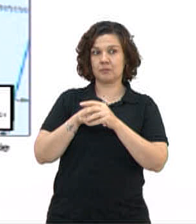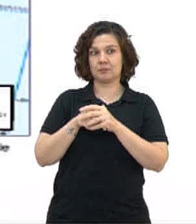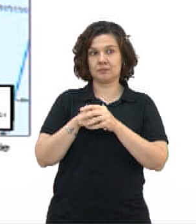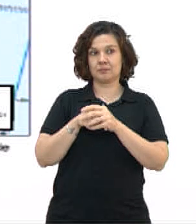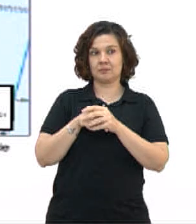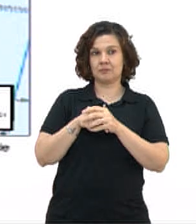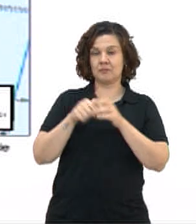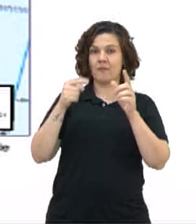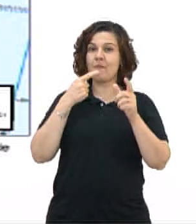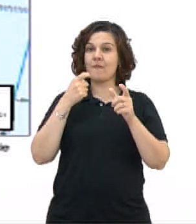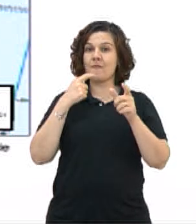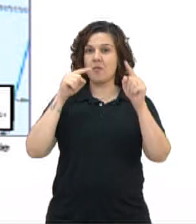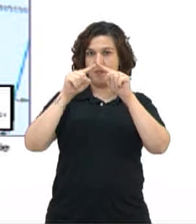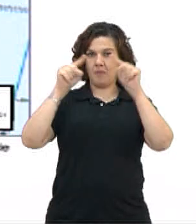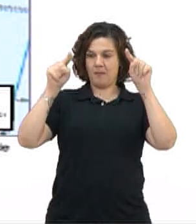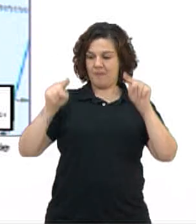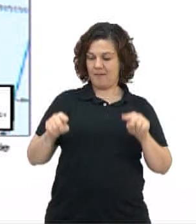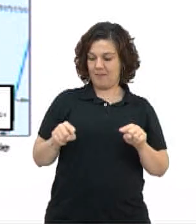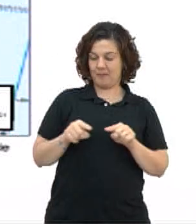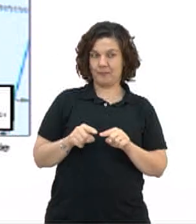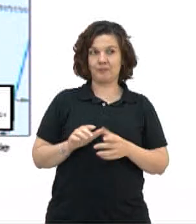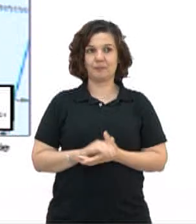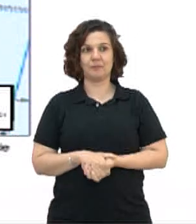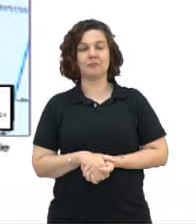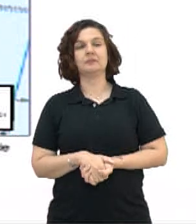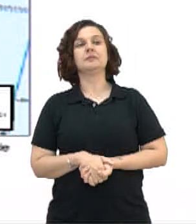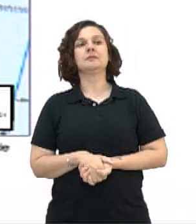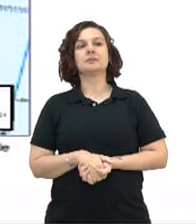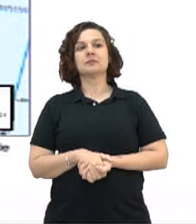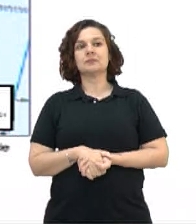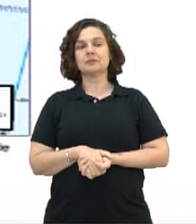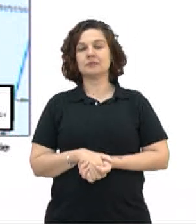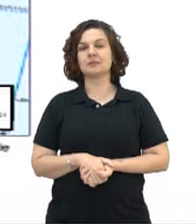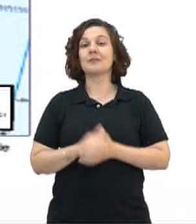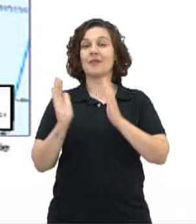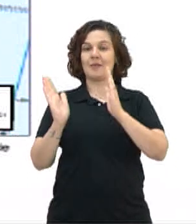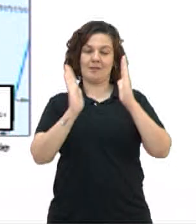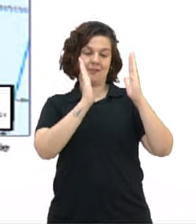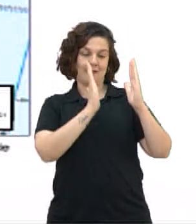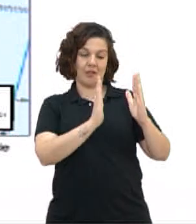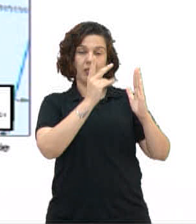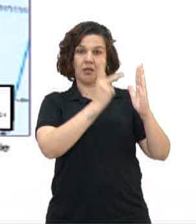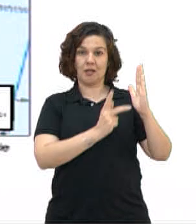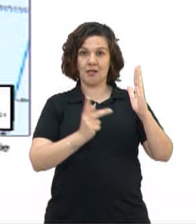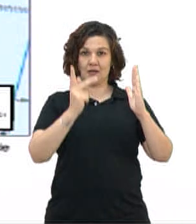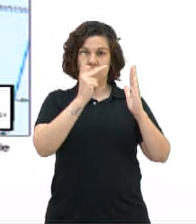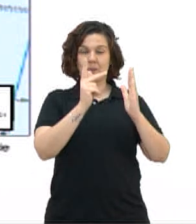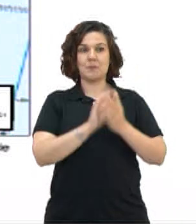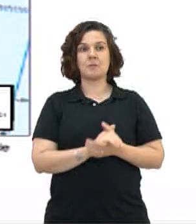ó, está ali com o retângulo vermelho, identificando a legenda.